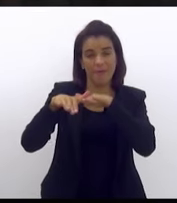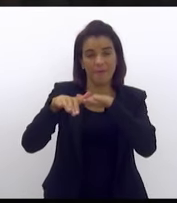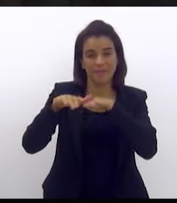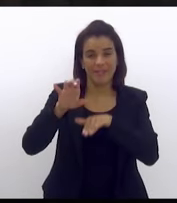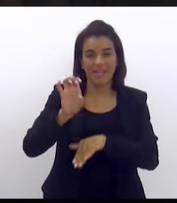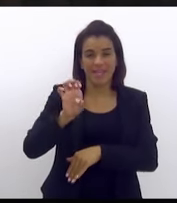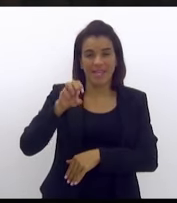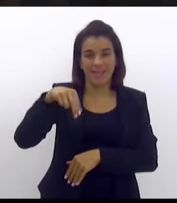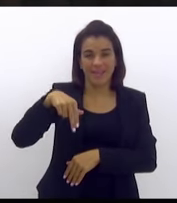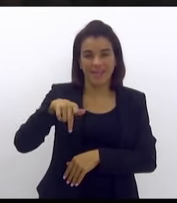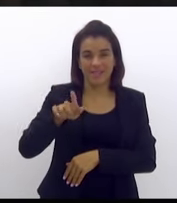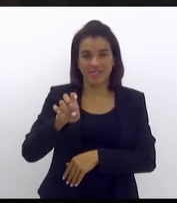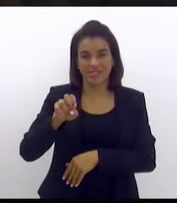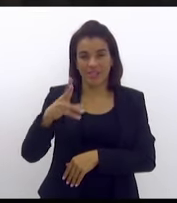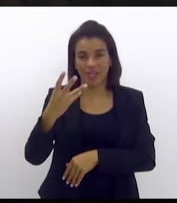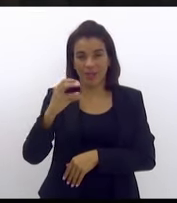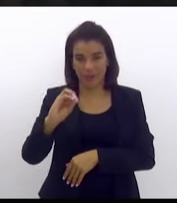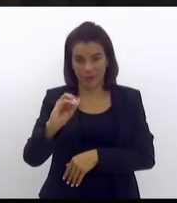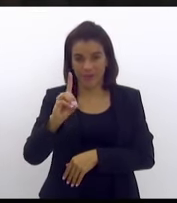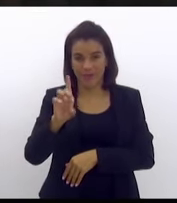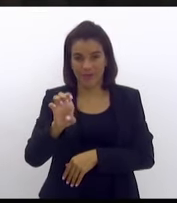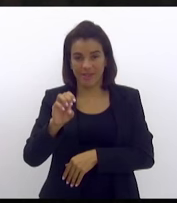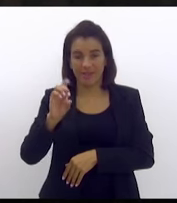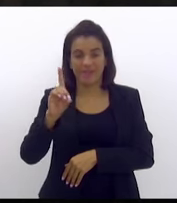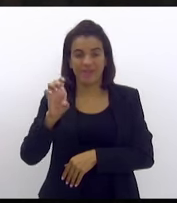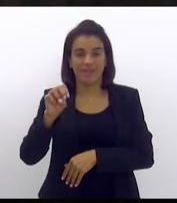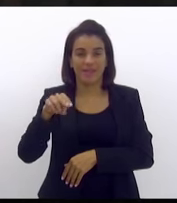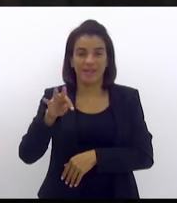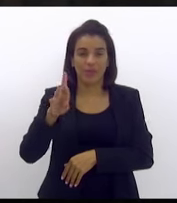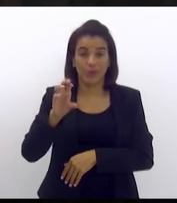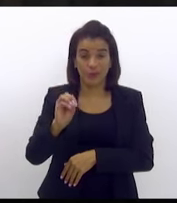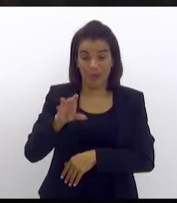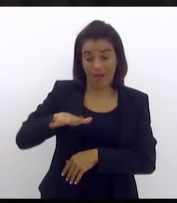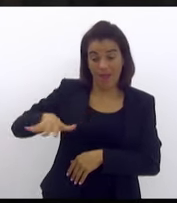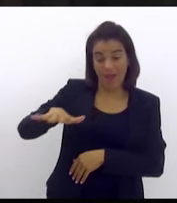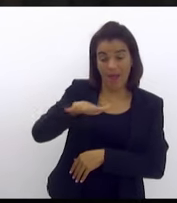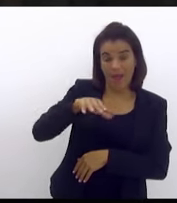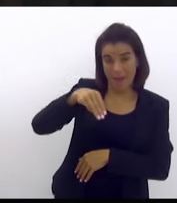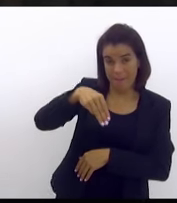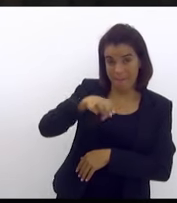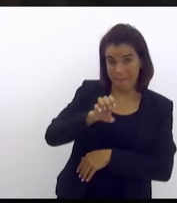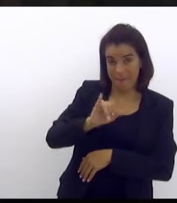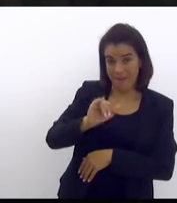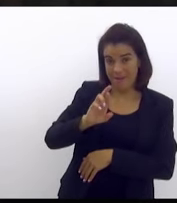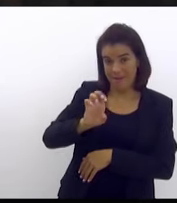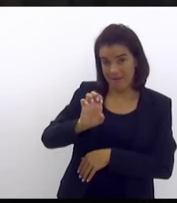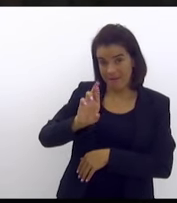Ouro. O Meier já foi um lugar muito seguro.